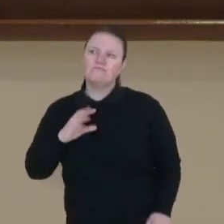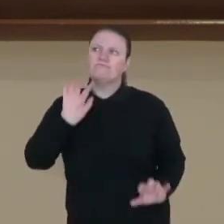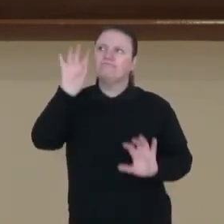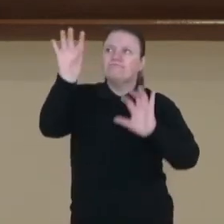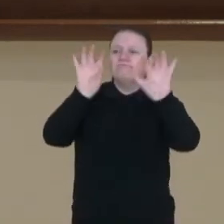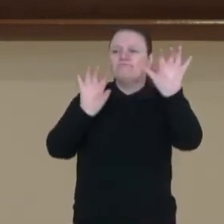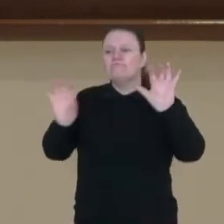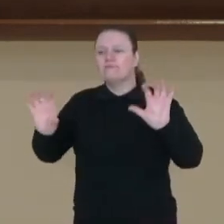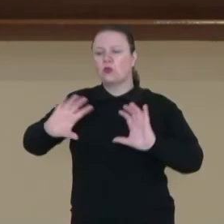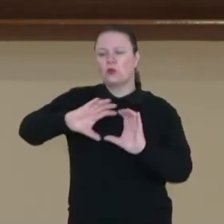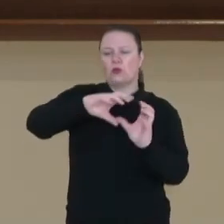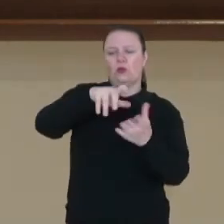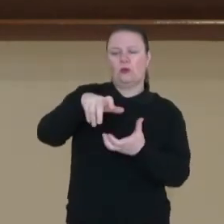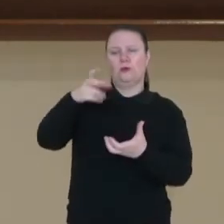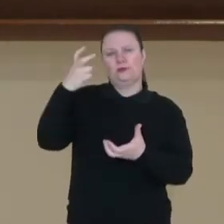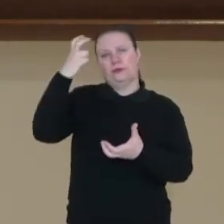diversas.